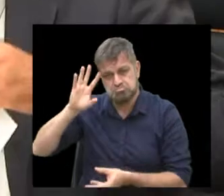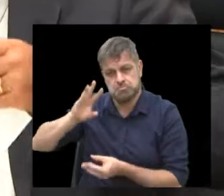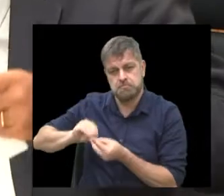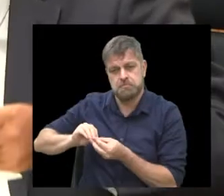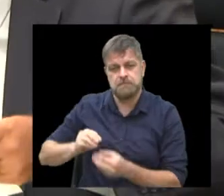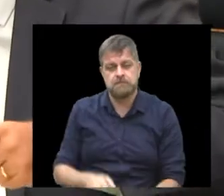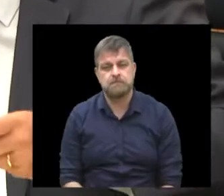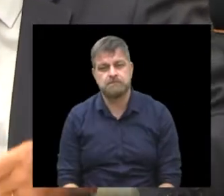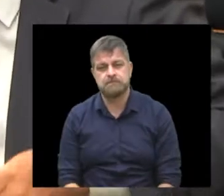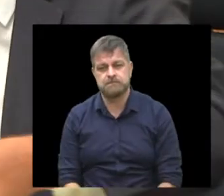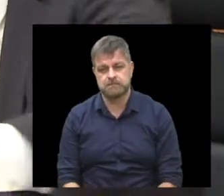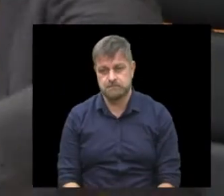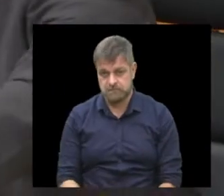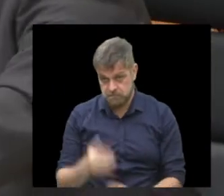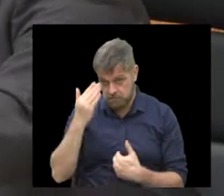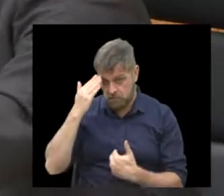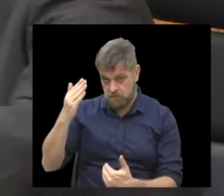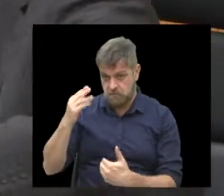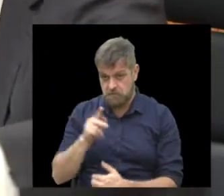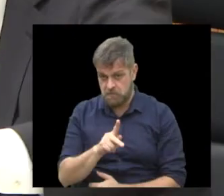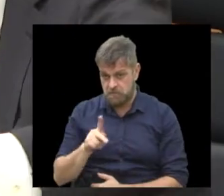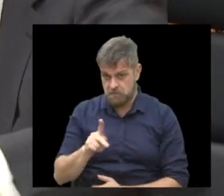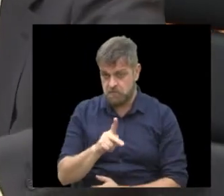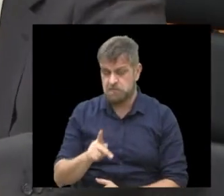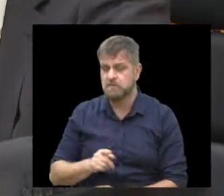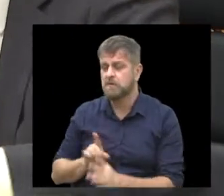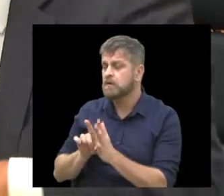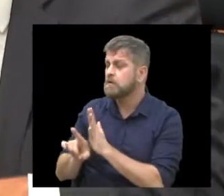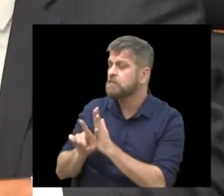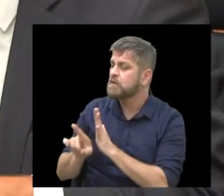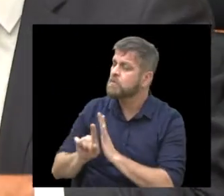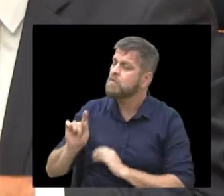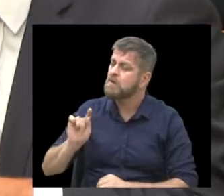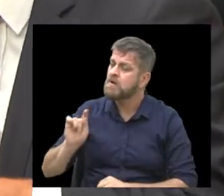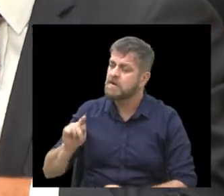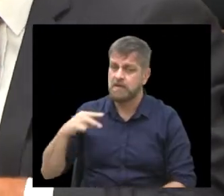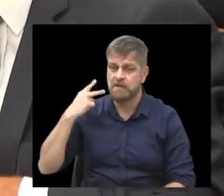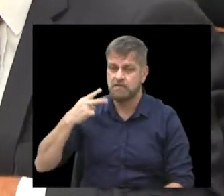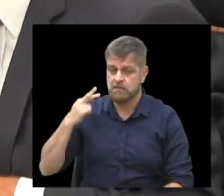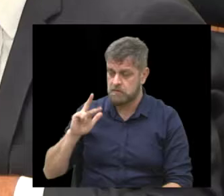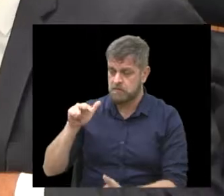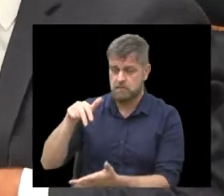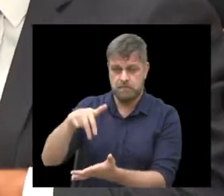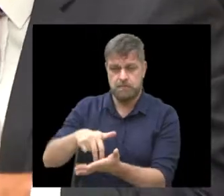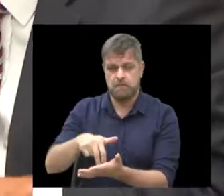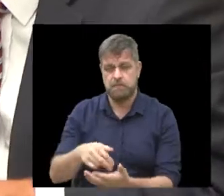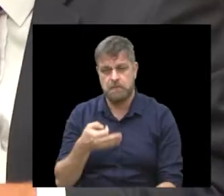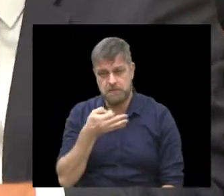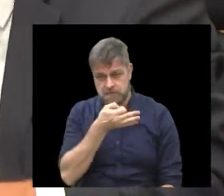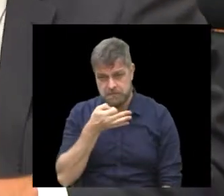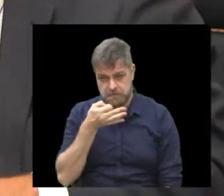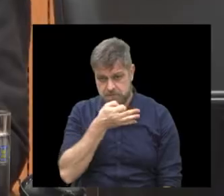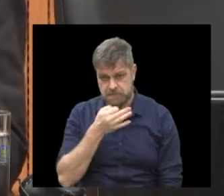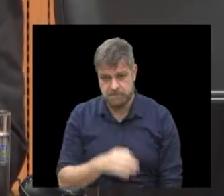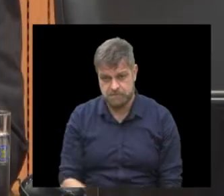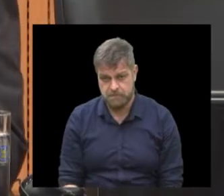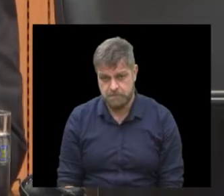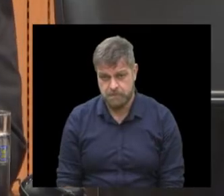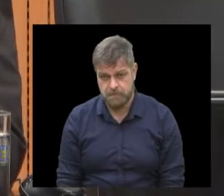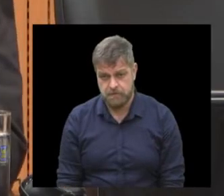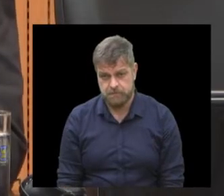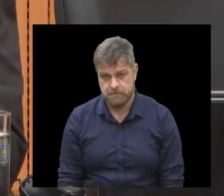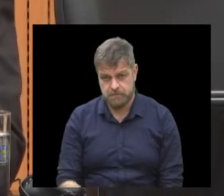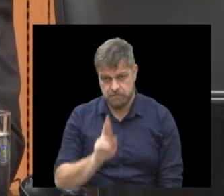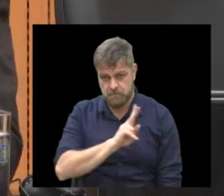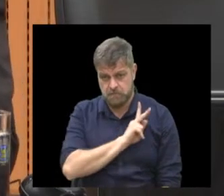Obrigado, vereador professor Alberto. Indago do segundo secretário, vereador Campos Filho, se há vereadores inscritos. Não, próximo vereador inscrito.